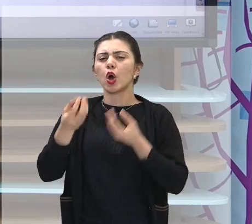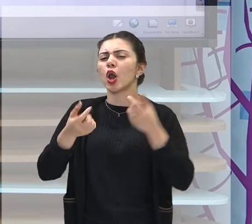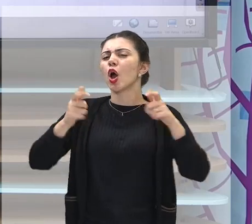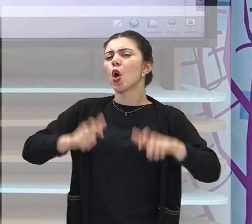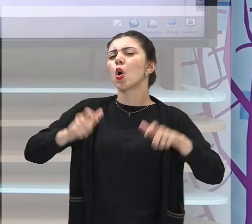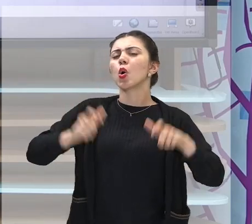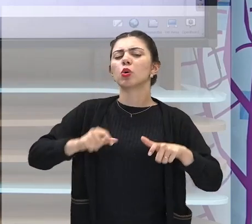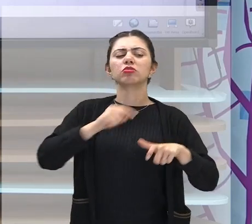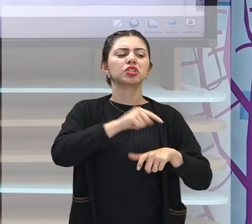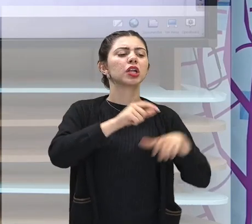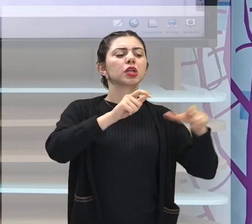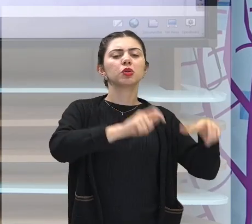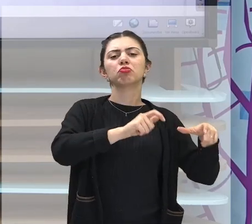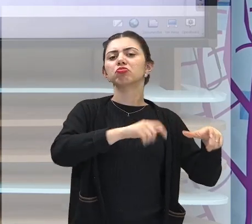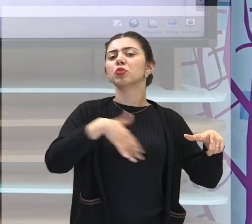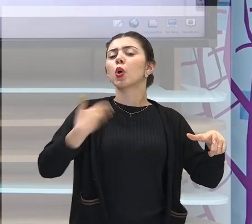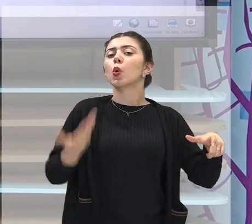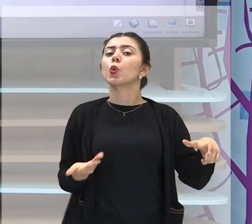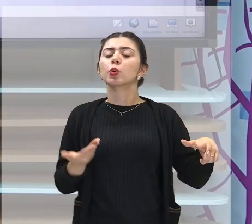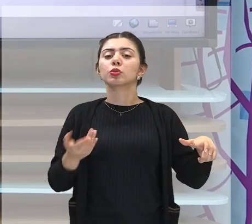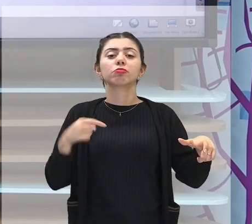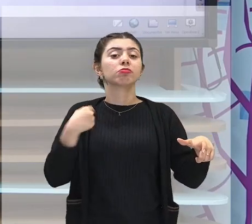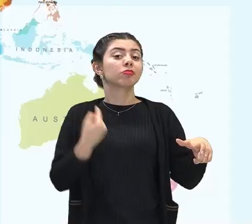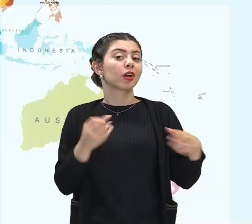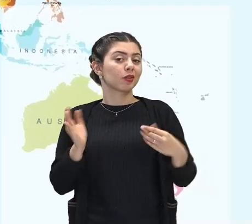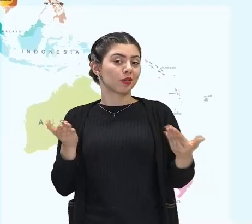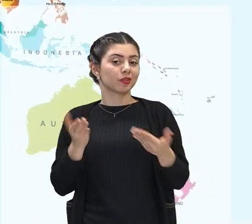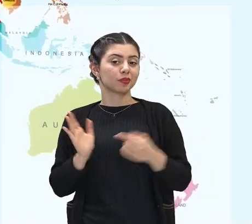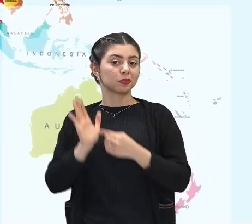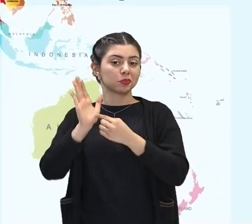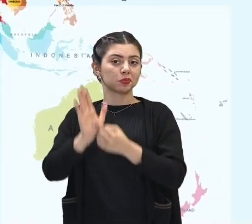realmente fica localizado essa região.